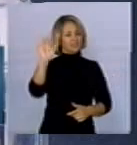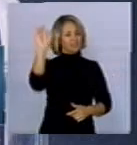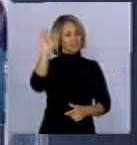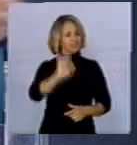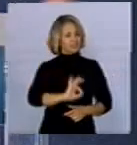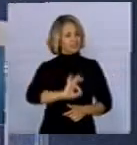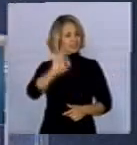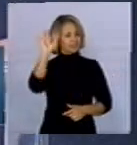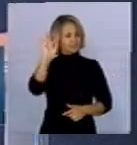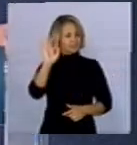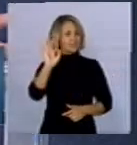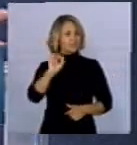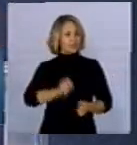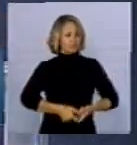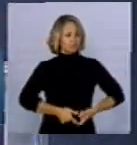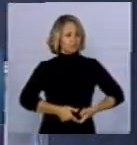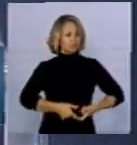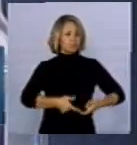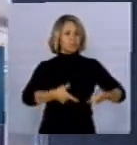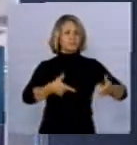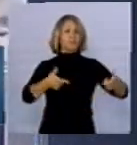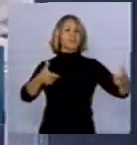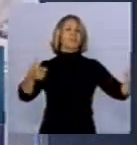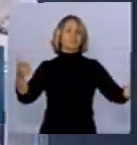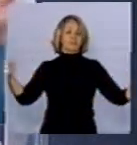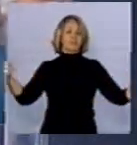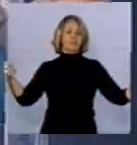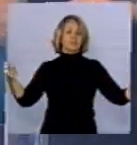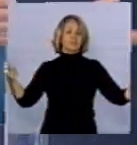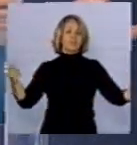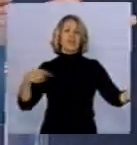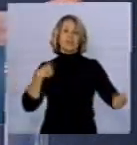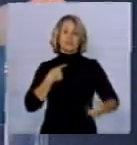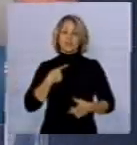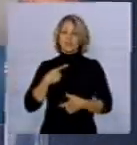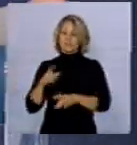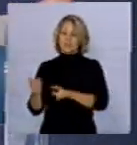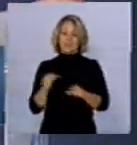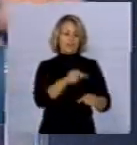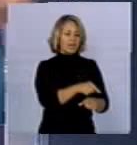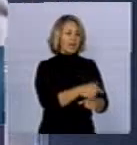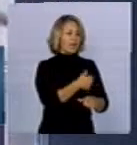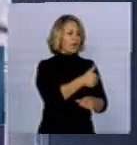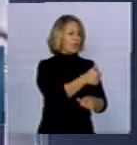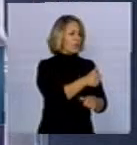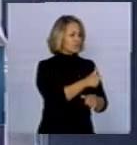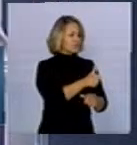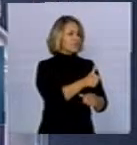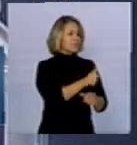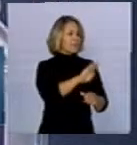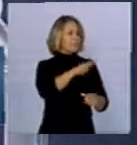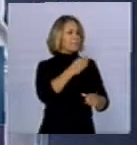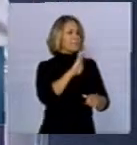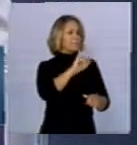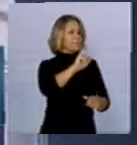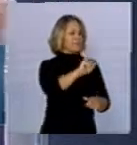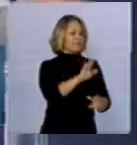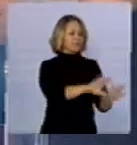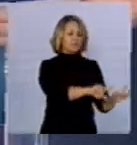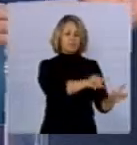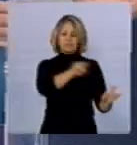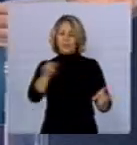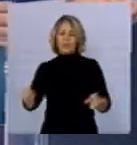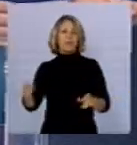evidente que isso é um mercadão nós saiu de 11 Bilhões de Dólares para 23 Bilhões de Dólares